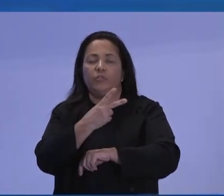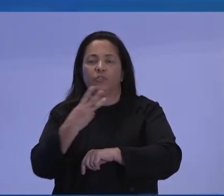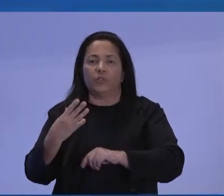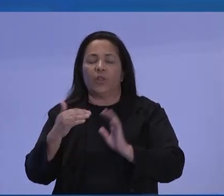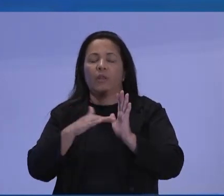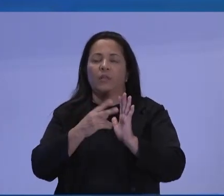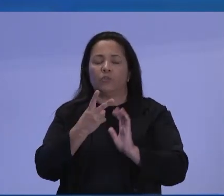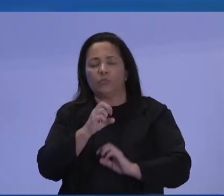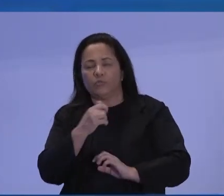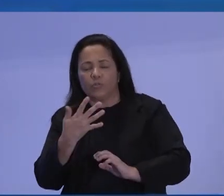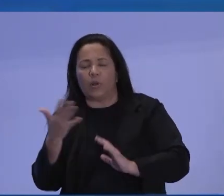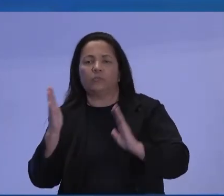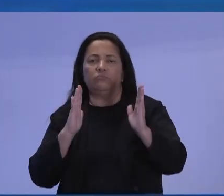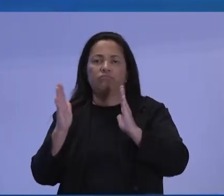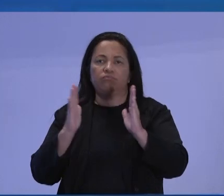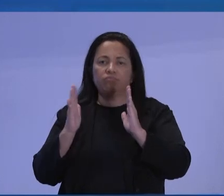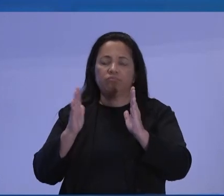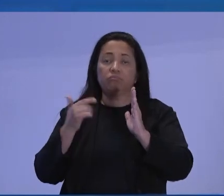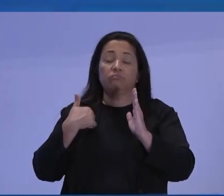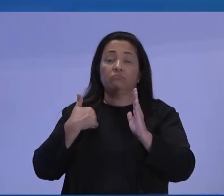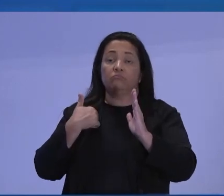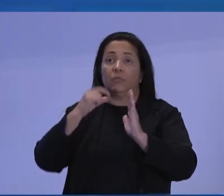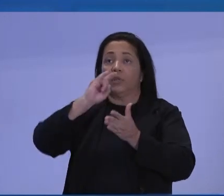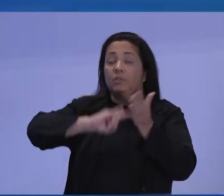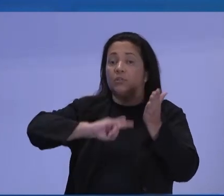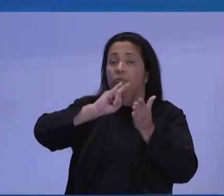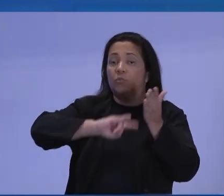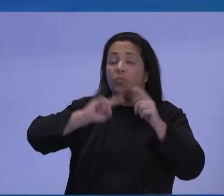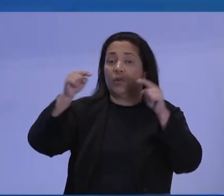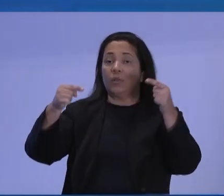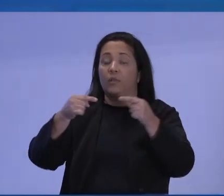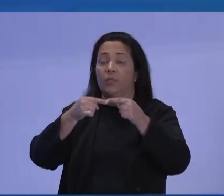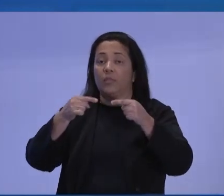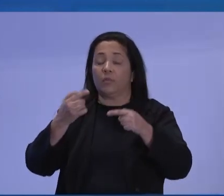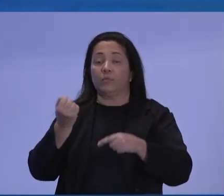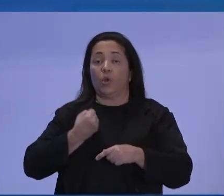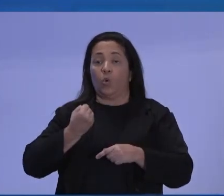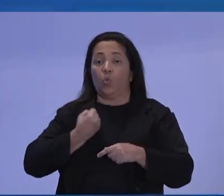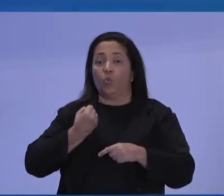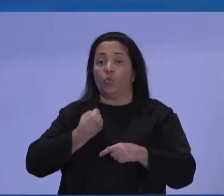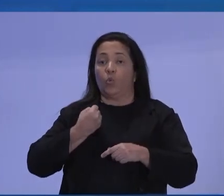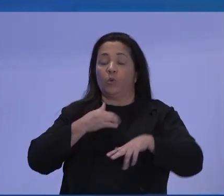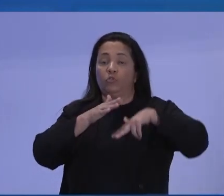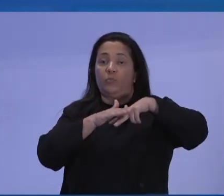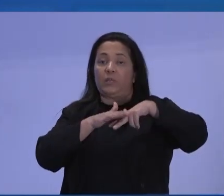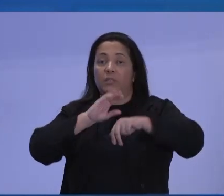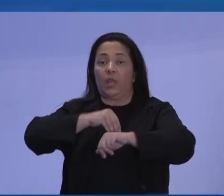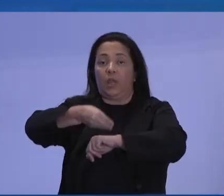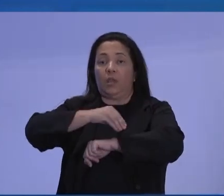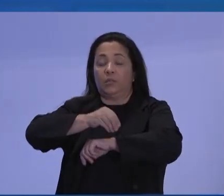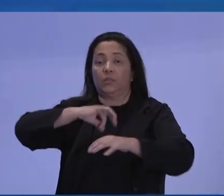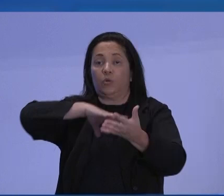de enfrentamento foi baseado na estratégia global para a eliminação da hanseníase